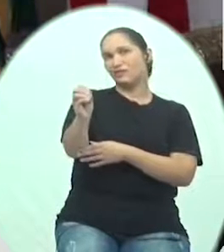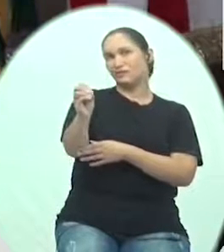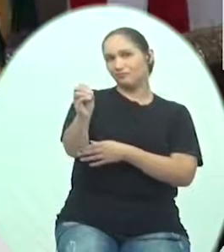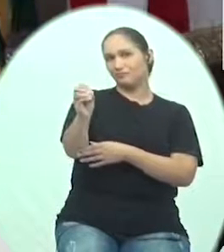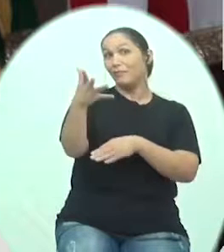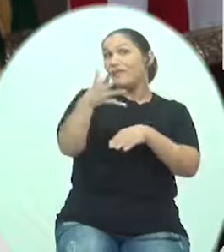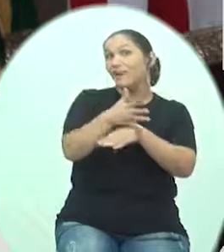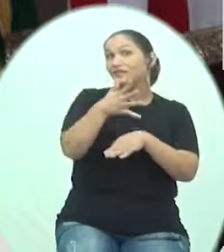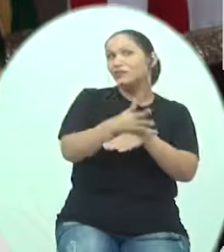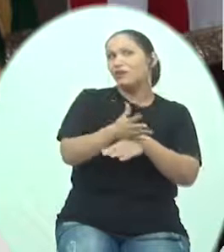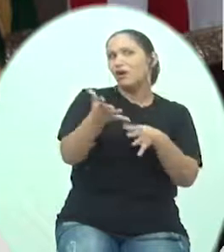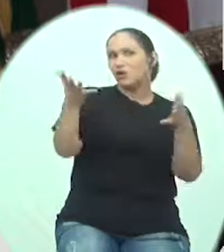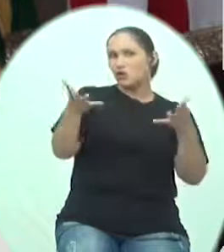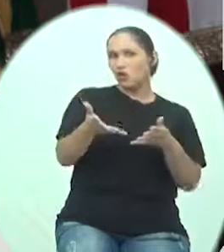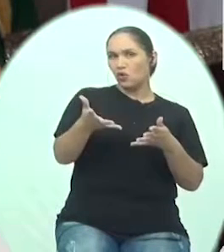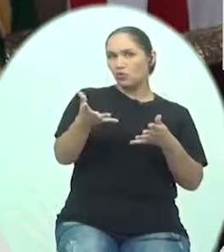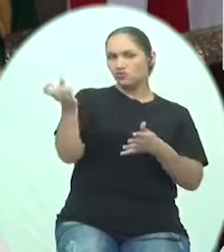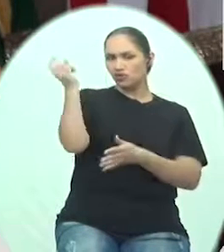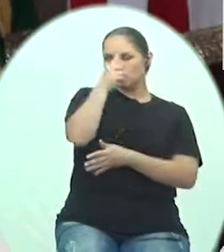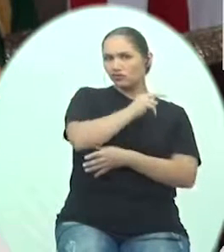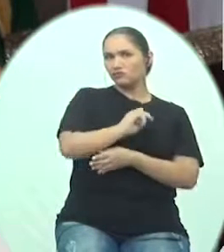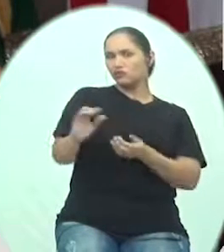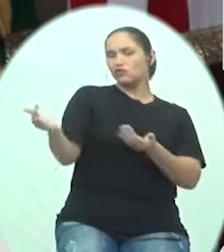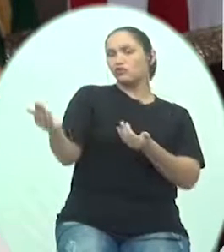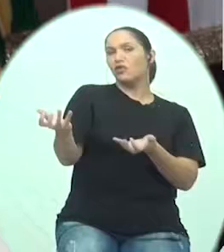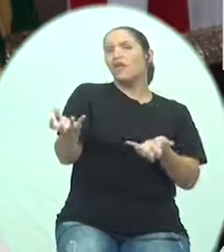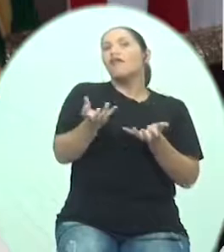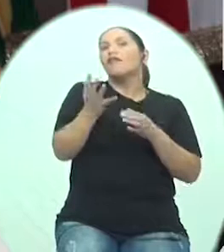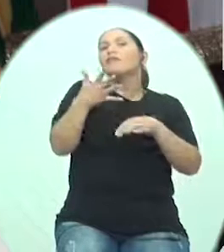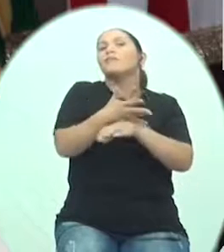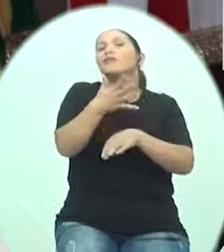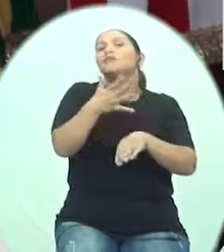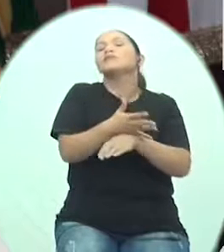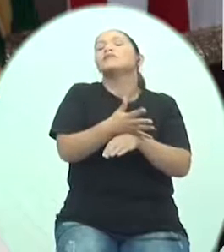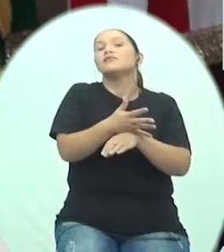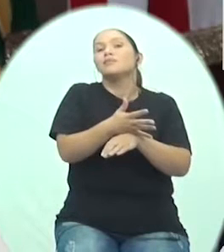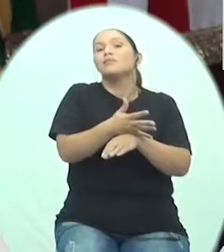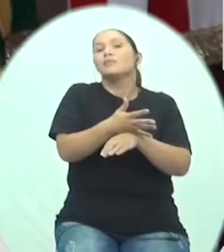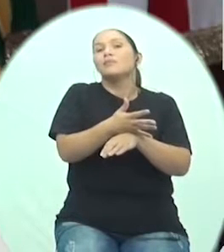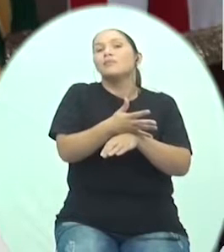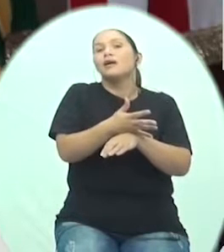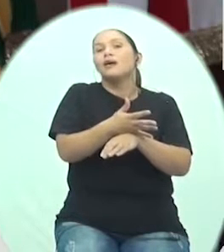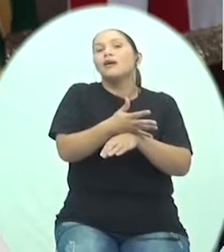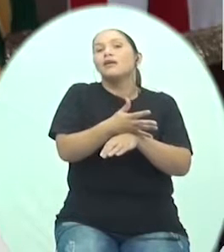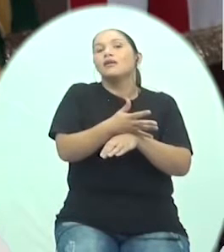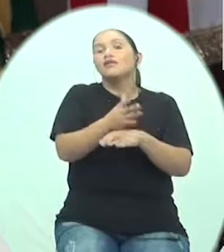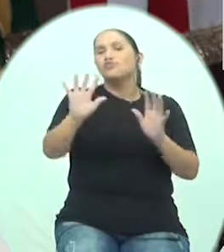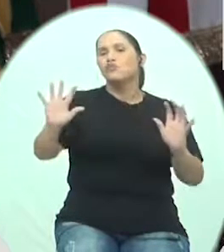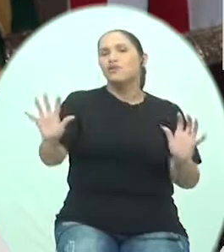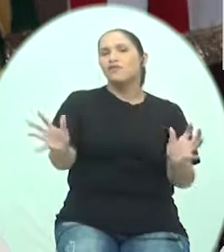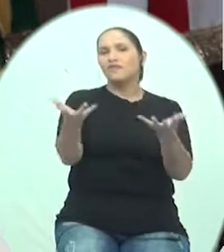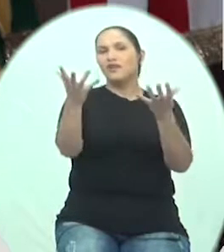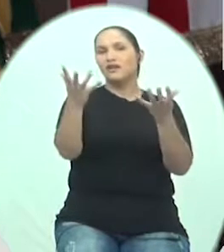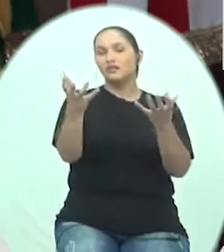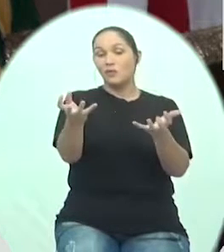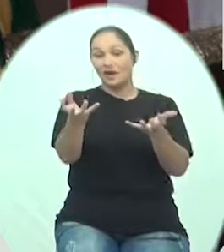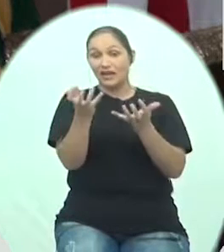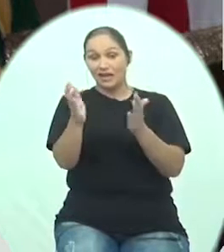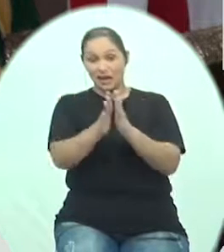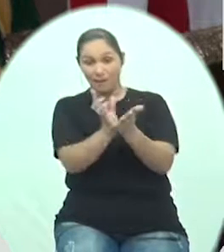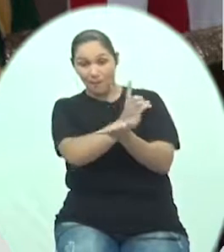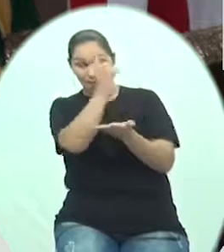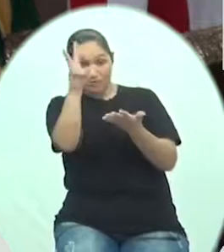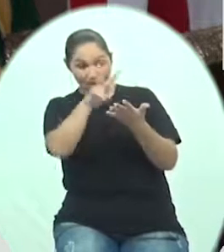pelas coisas espirituais pela bíblia e você vê esses três estádios